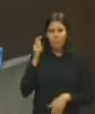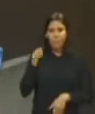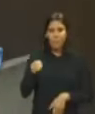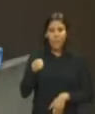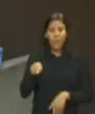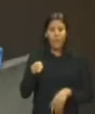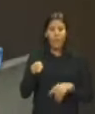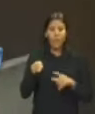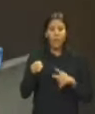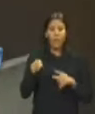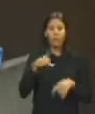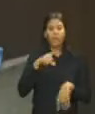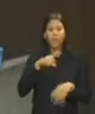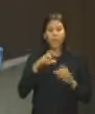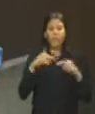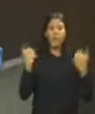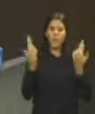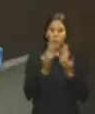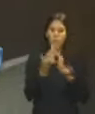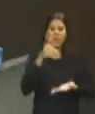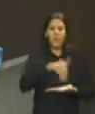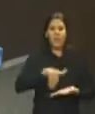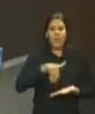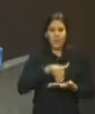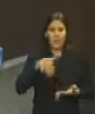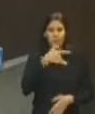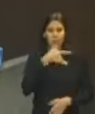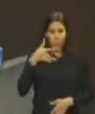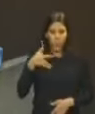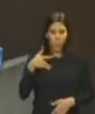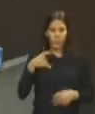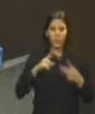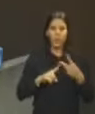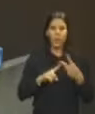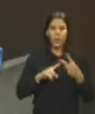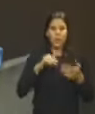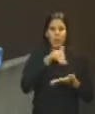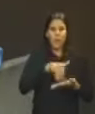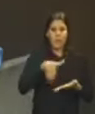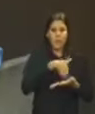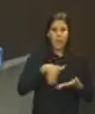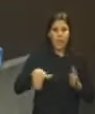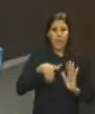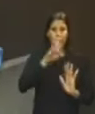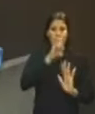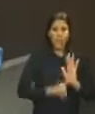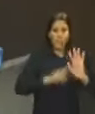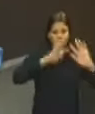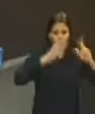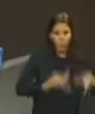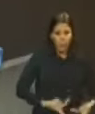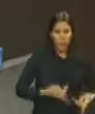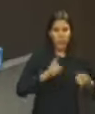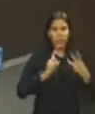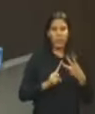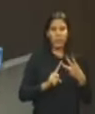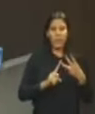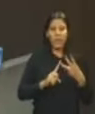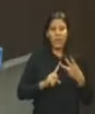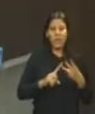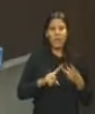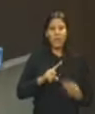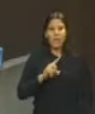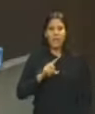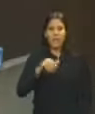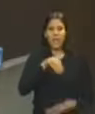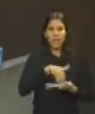com a Secretaria de Saúde do Estado do Ceará, com a Secretaria de Direitos Humanos, com a Secretaria de Álcool e Drogas, o secretário Hilário, a